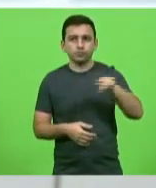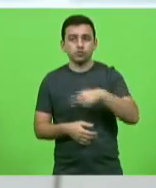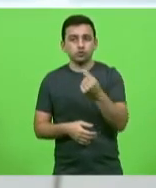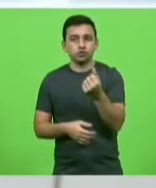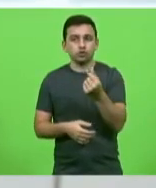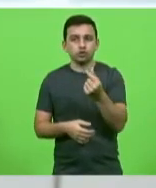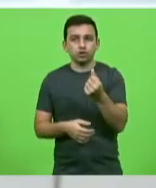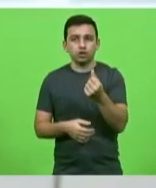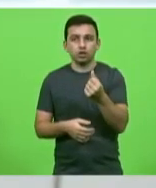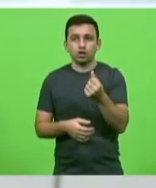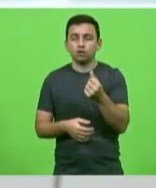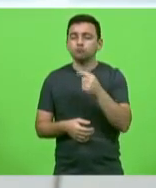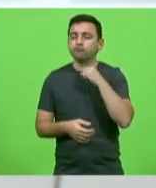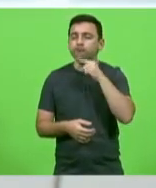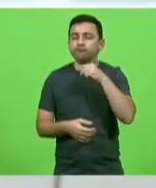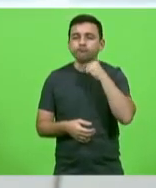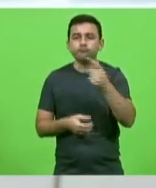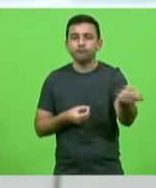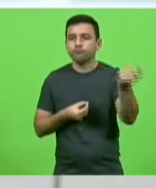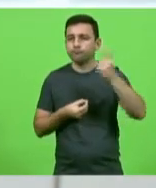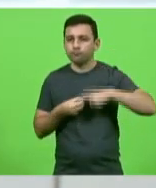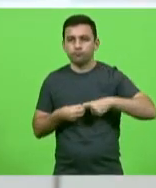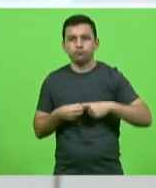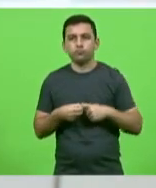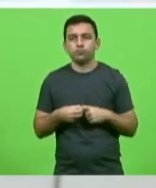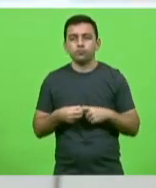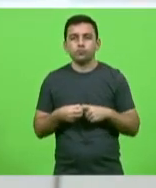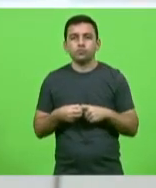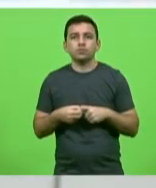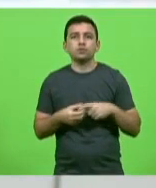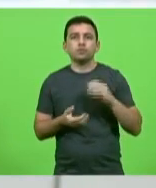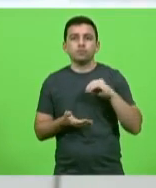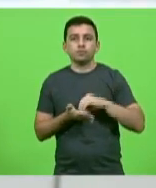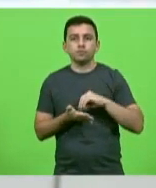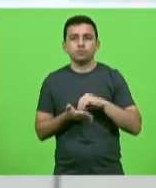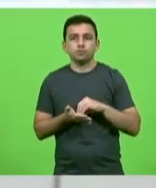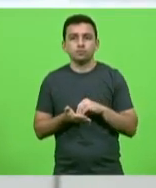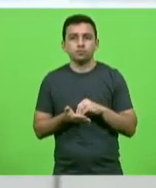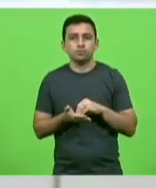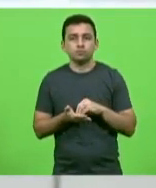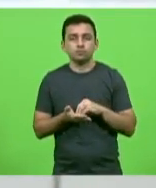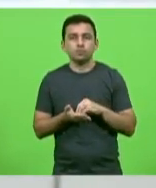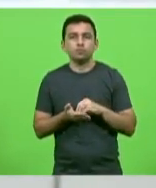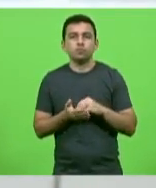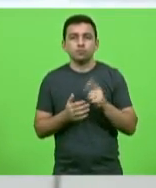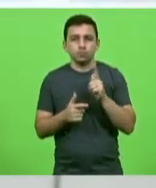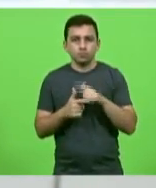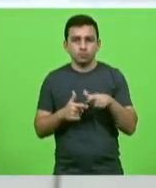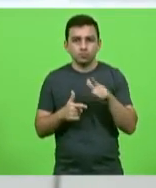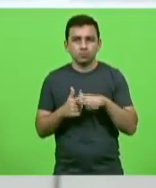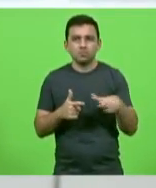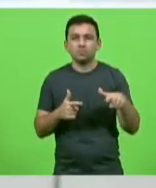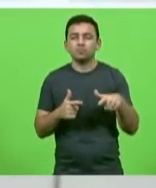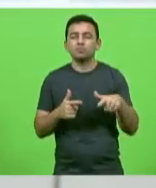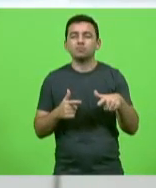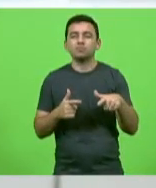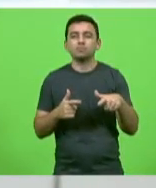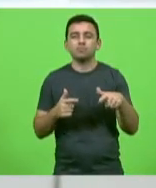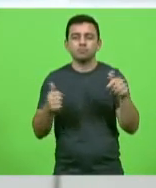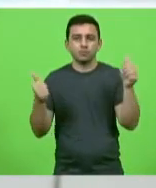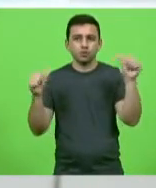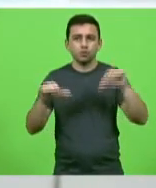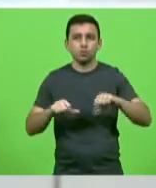antecipado não restituído sendo que o desfalque não só fora mais desastroso em